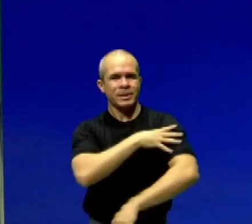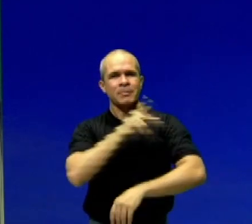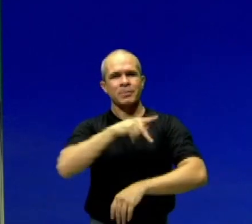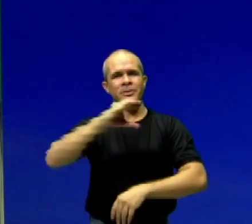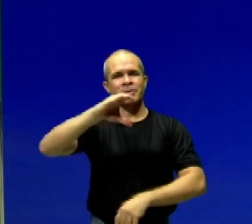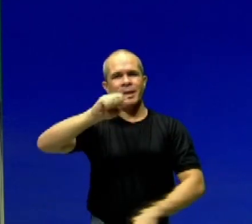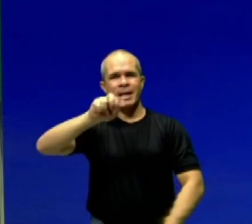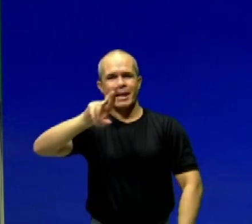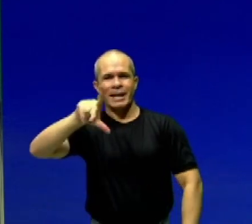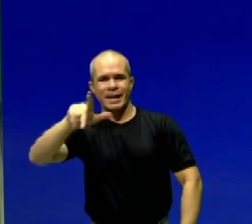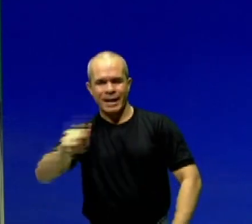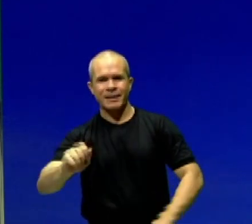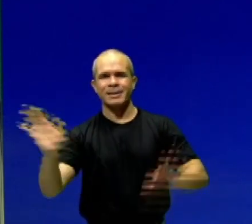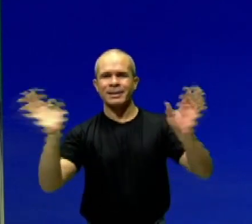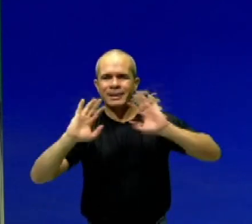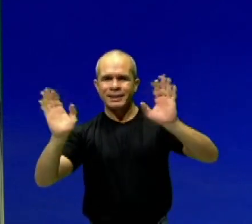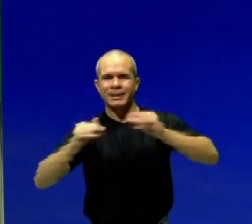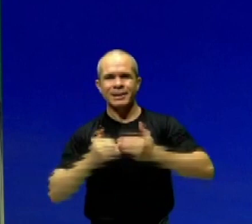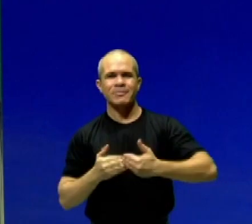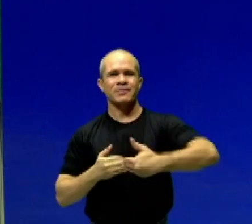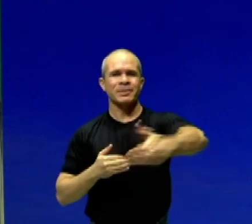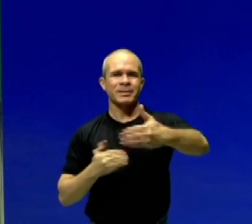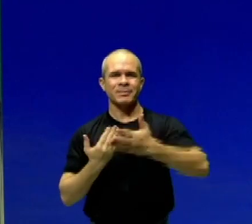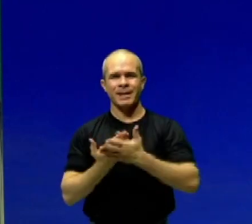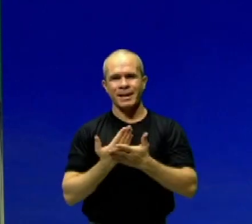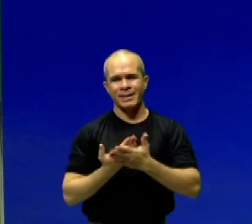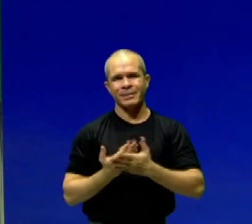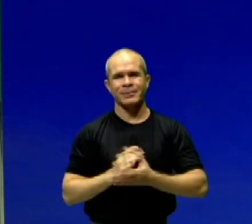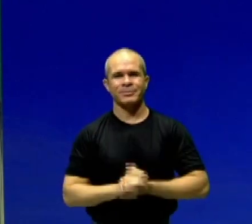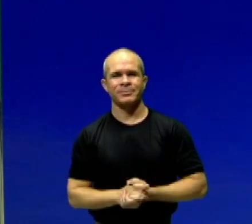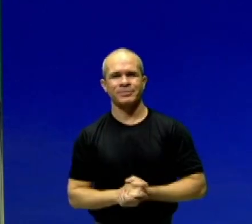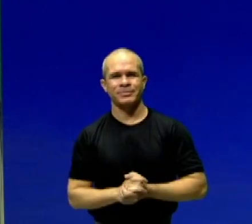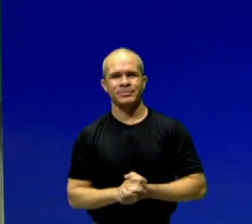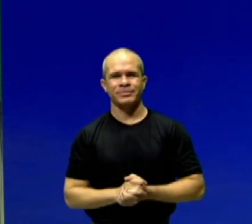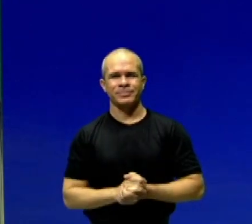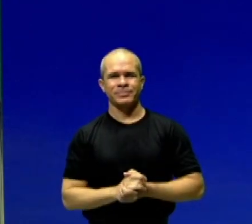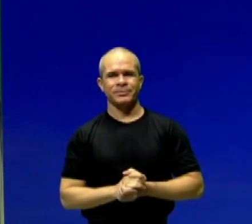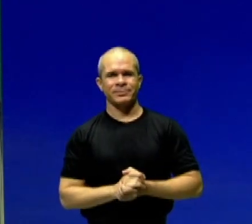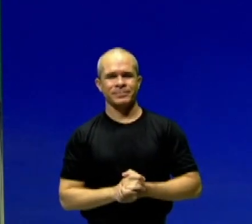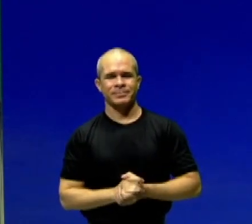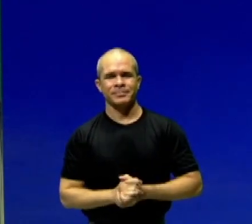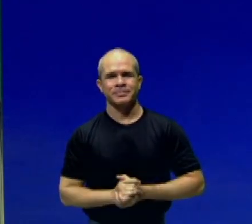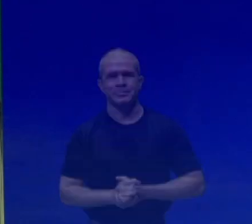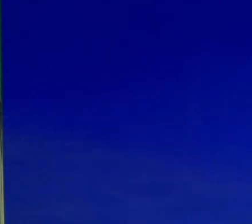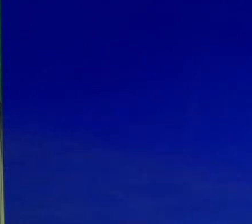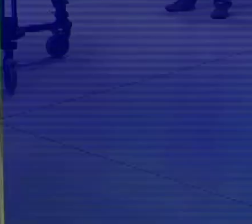Carla. Bye, have a nice week and have a nice weekend. See you soon.